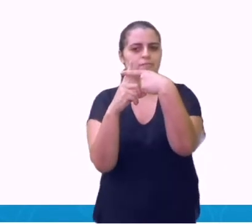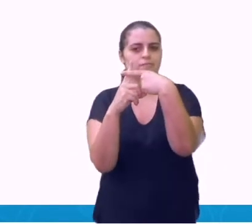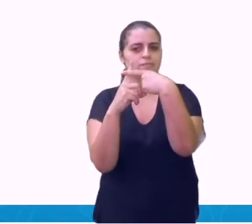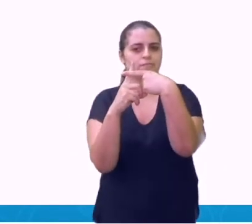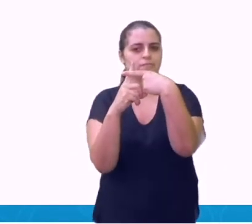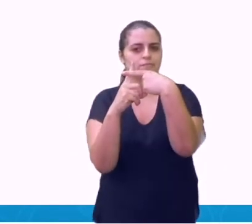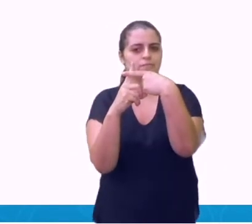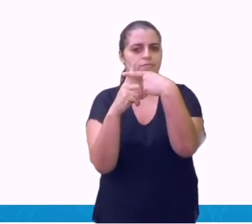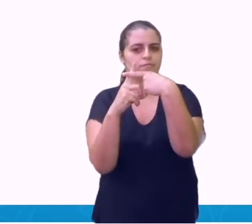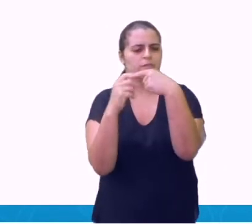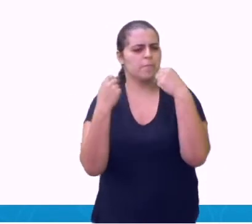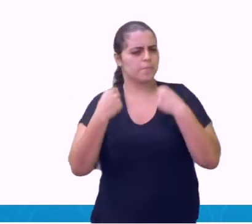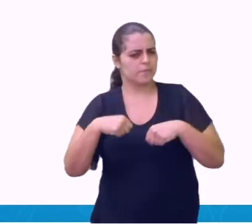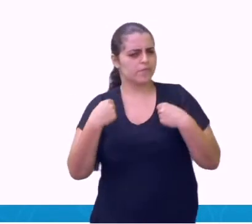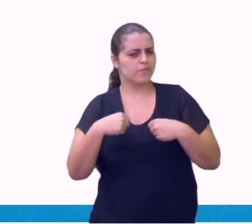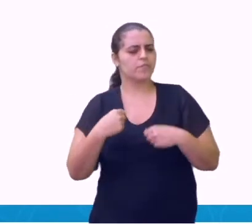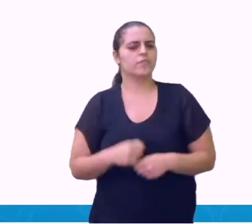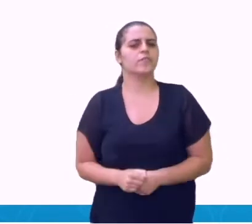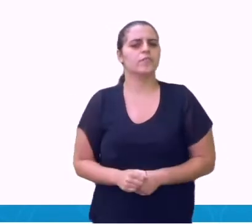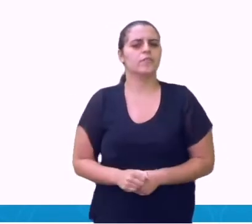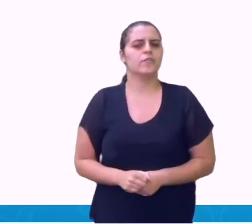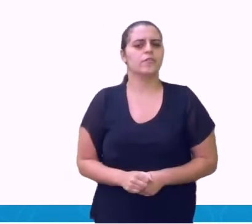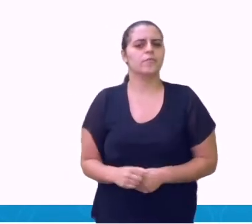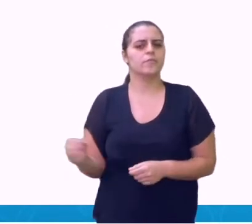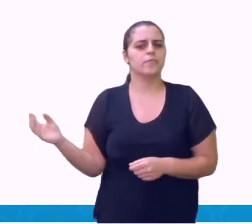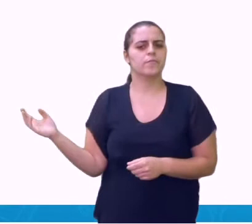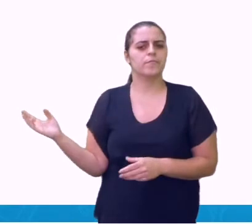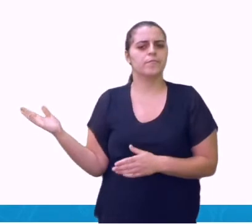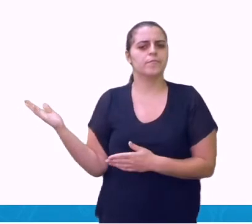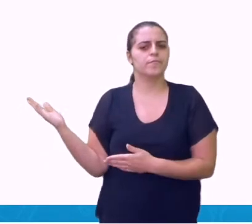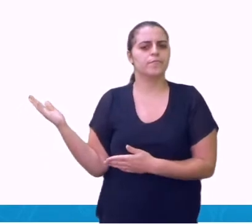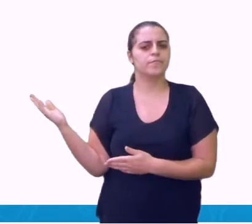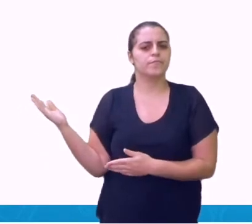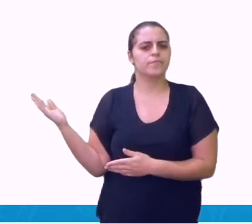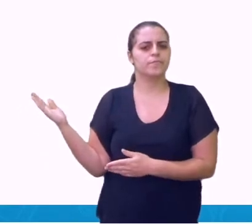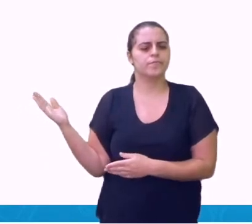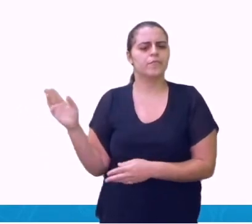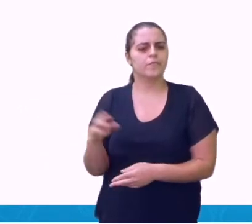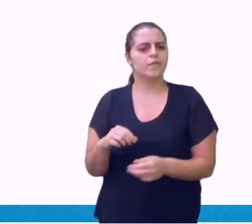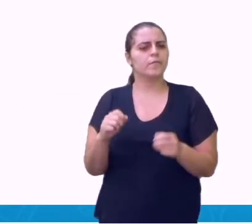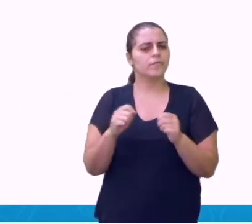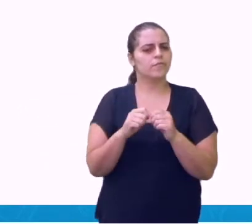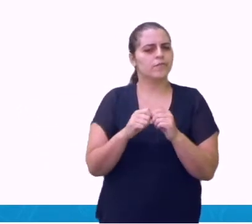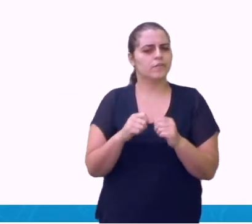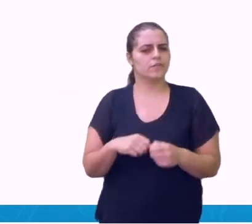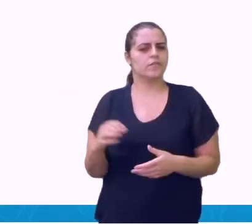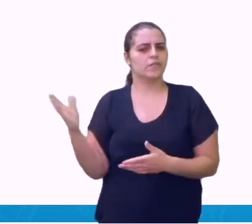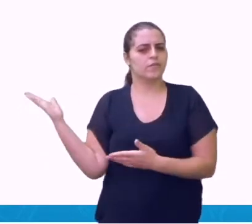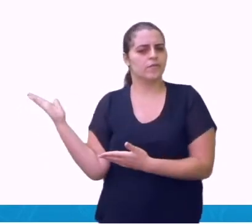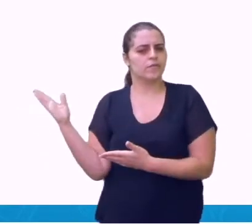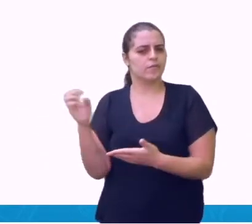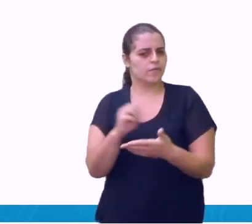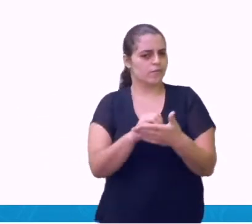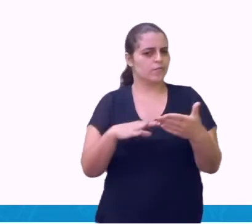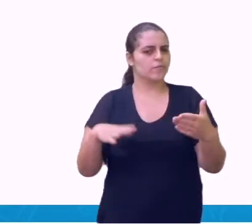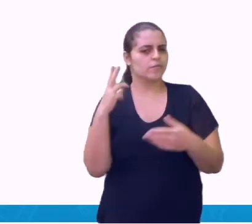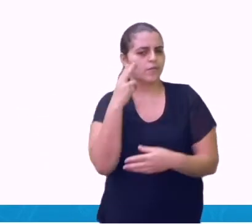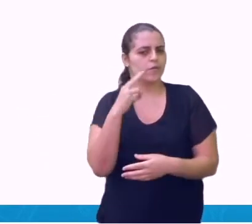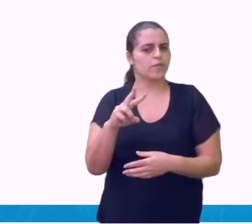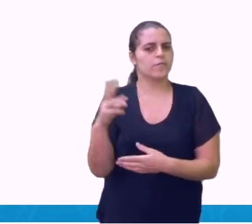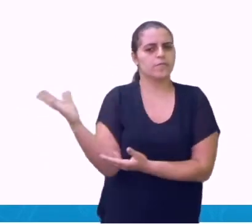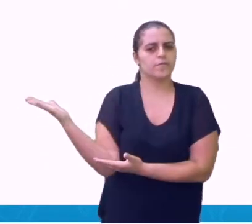adição. Então, precisamos colocar o sinal da adição. Iremos resolver a nossa situação